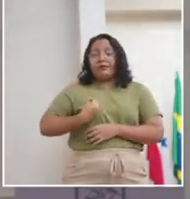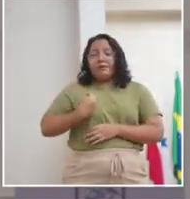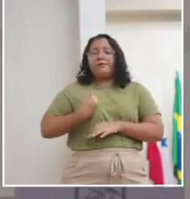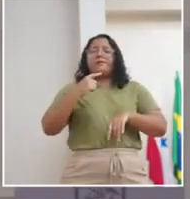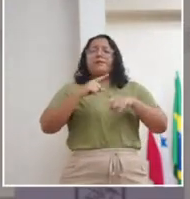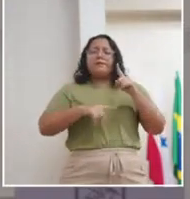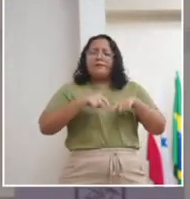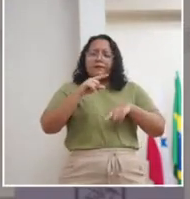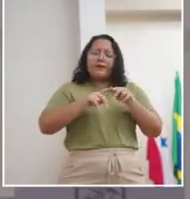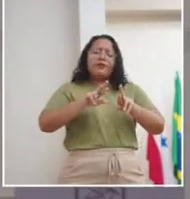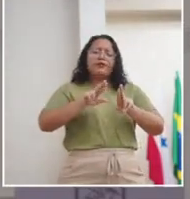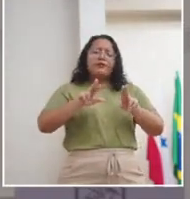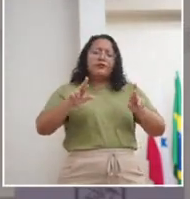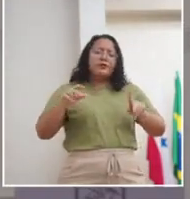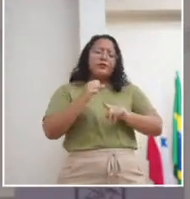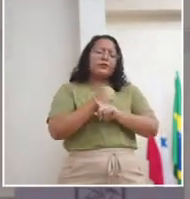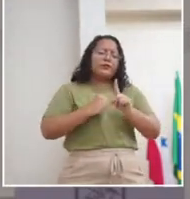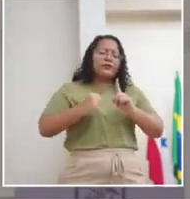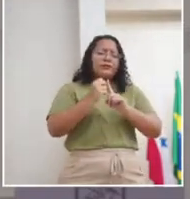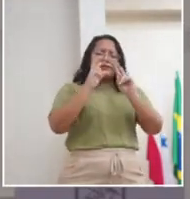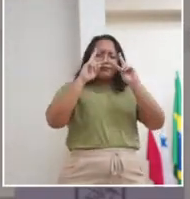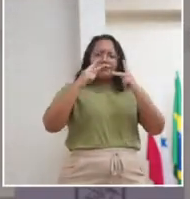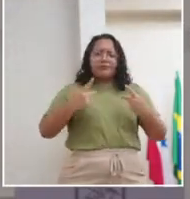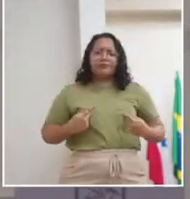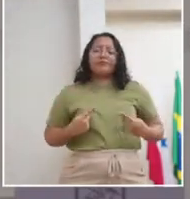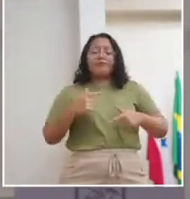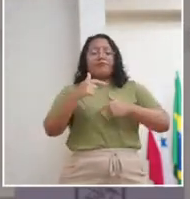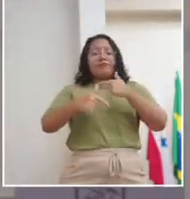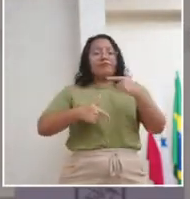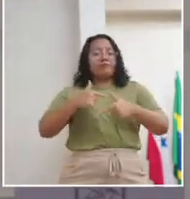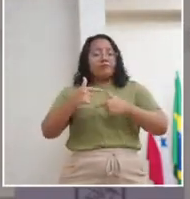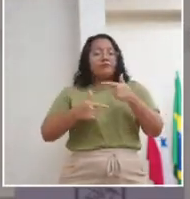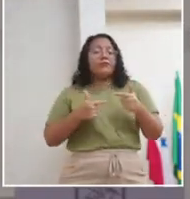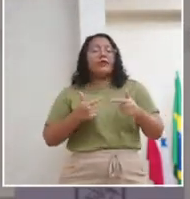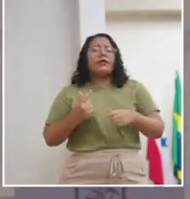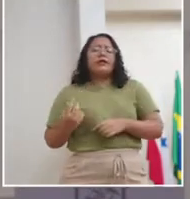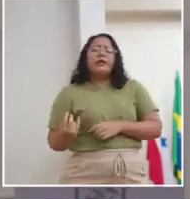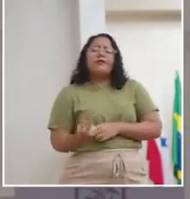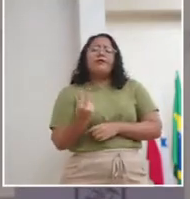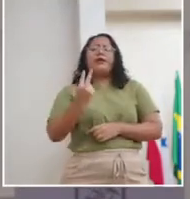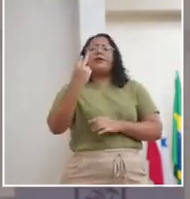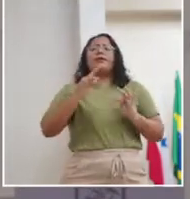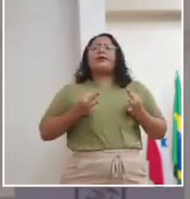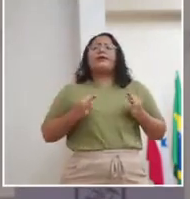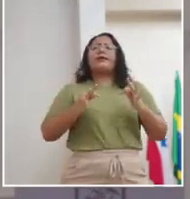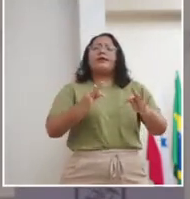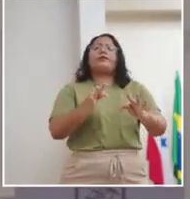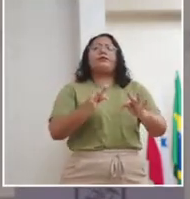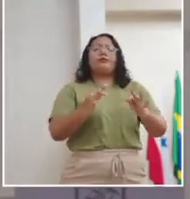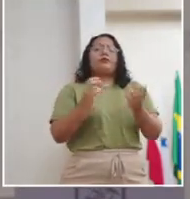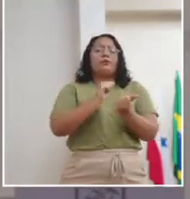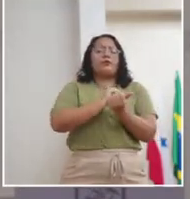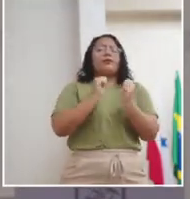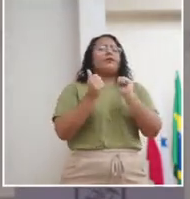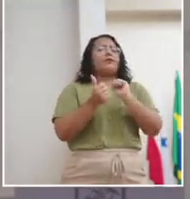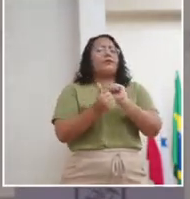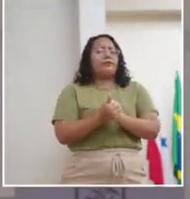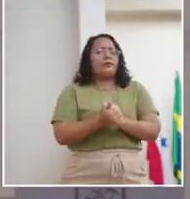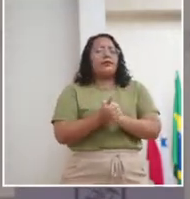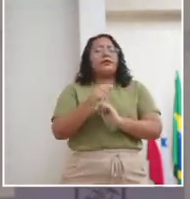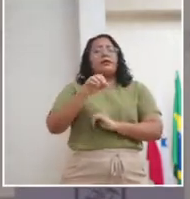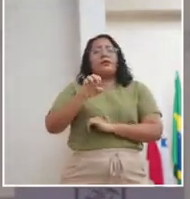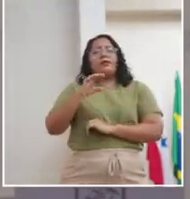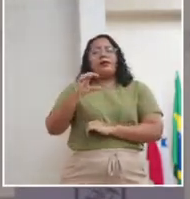de diferentes sociedades humanas. Seu trabalho dava valor à tecnologia produtiva como uma forma de adaptação